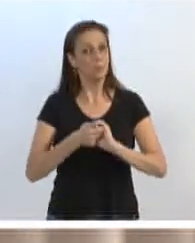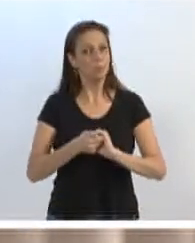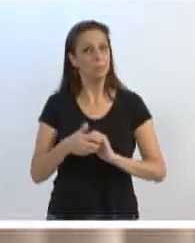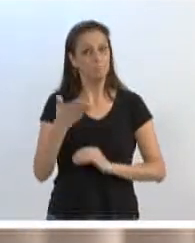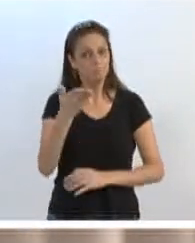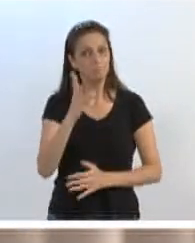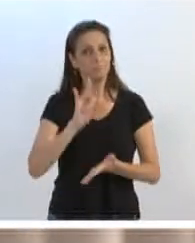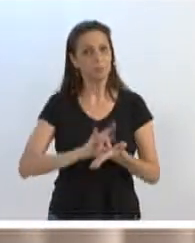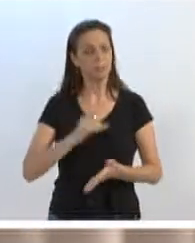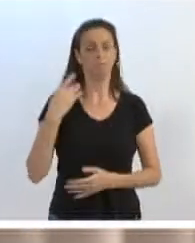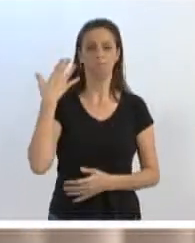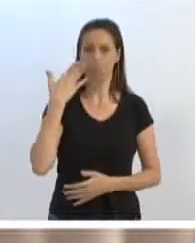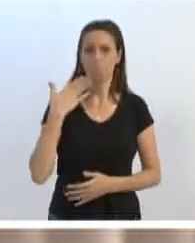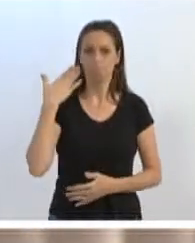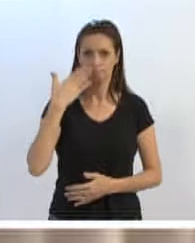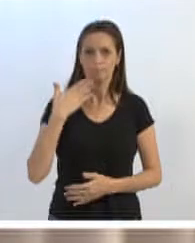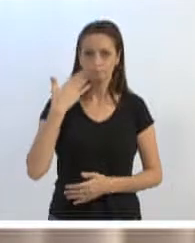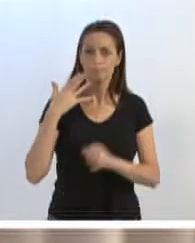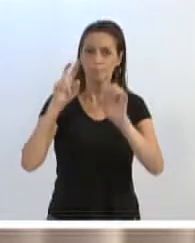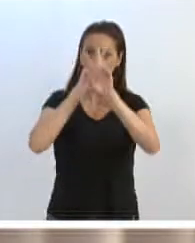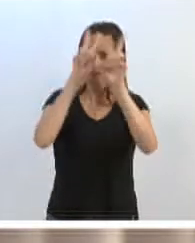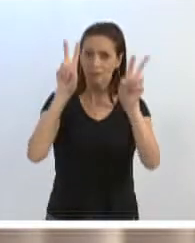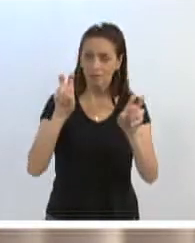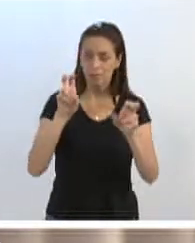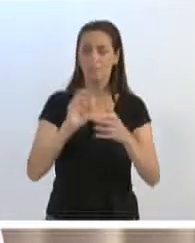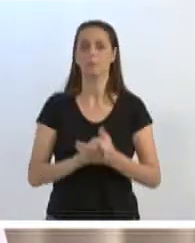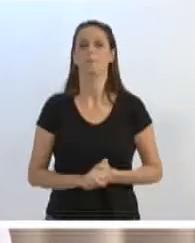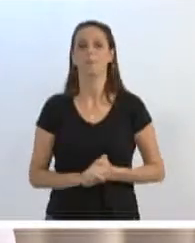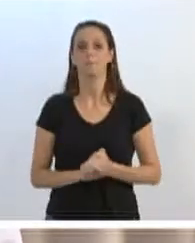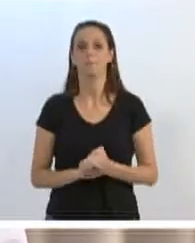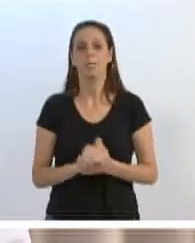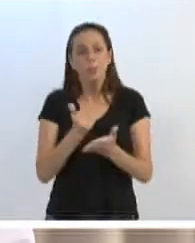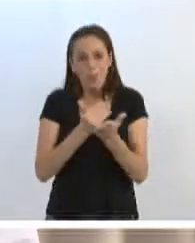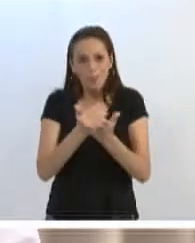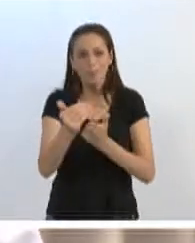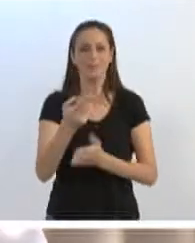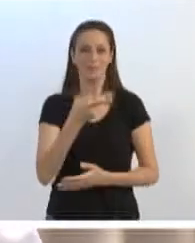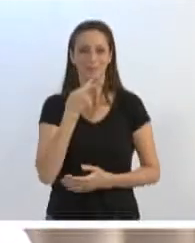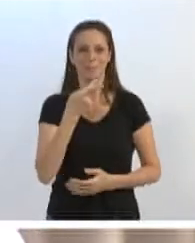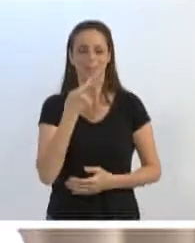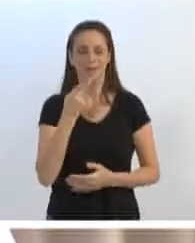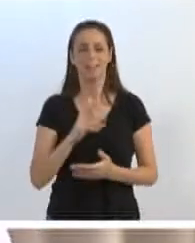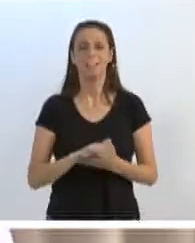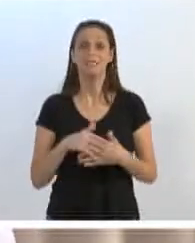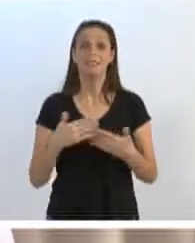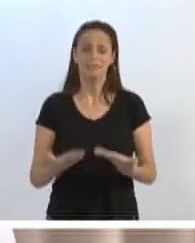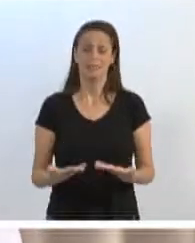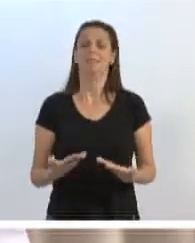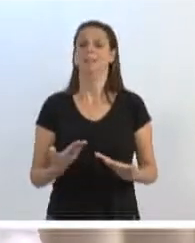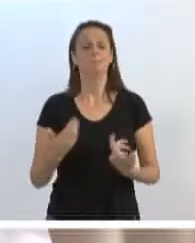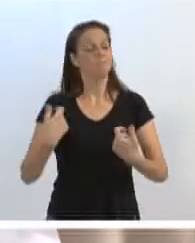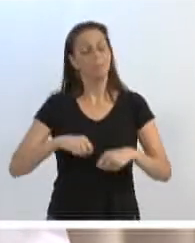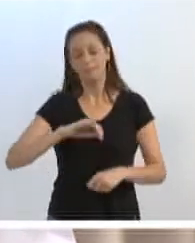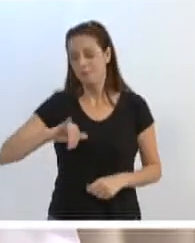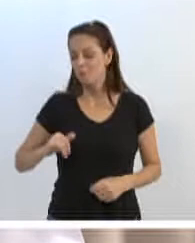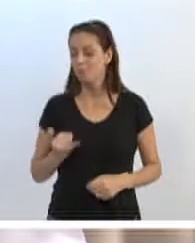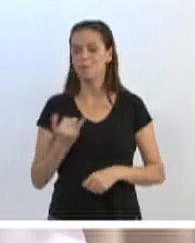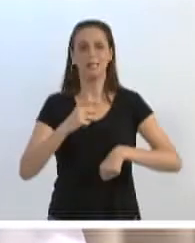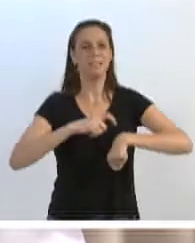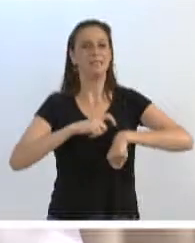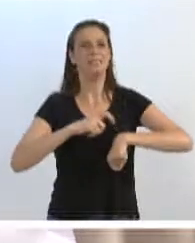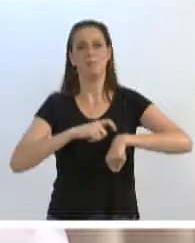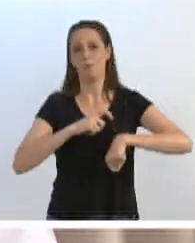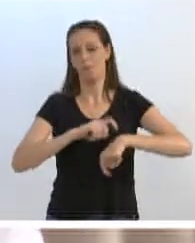pelo seu pronunciamento com relação à primeira parte dele é não pude me furtado a oportunidade de